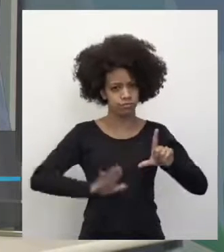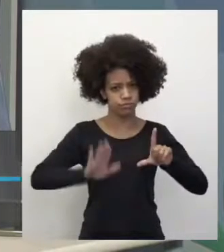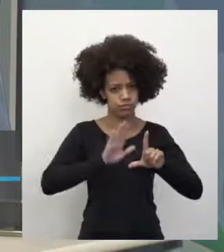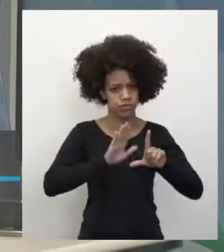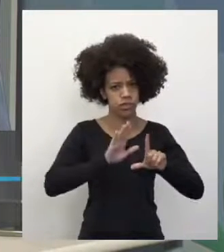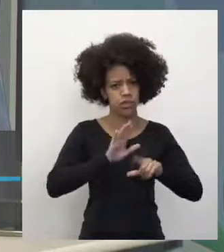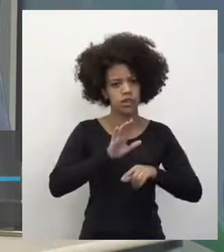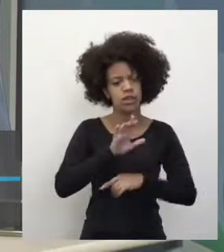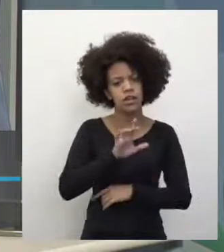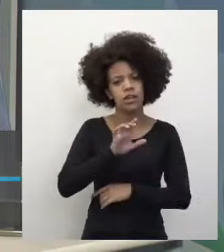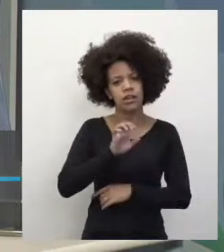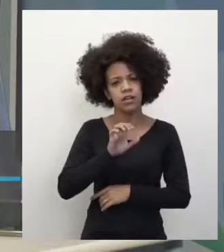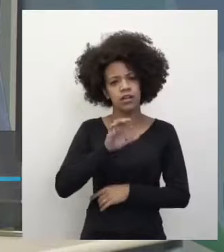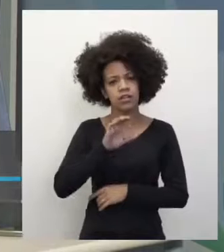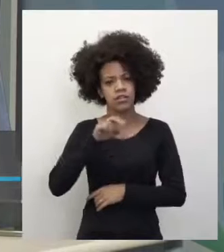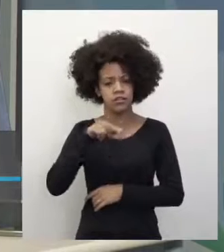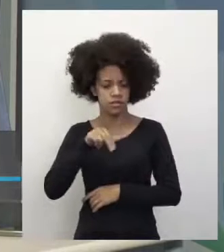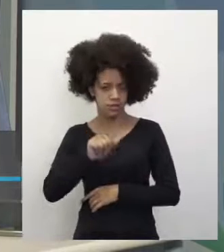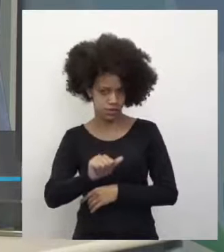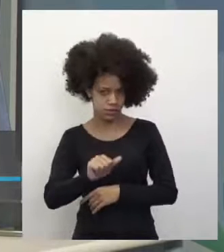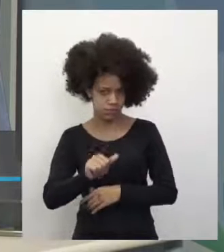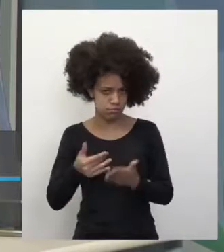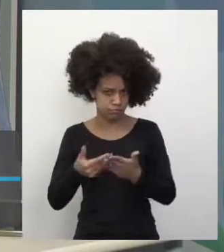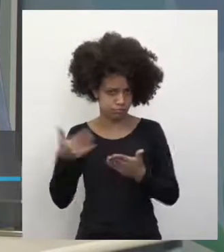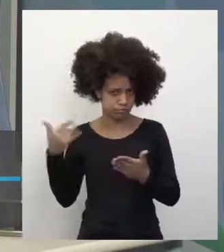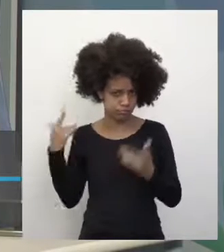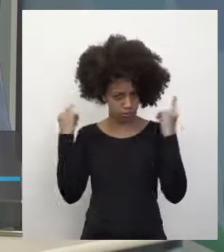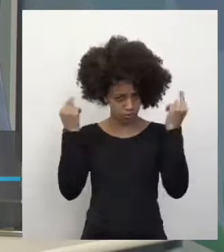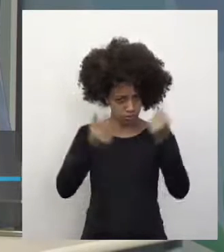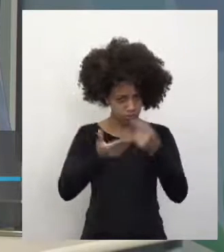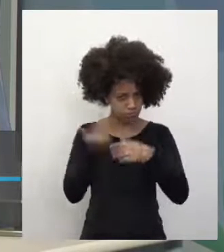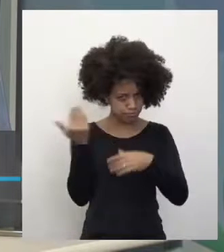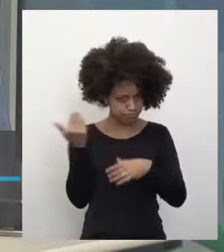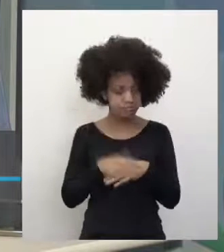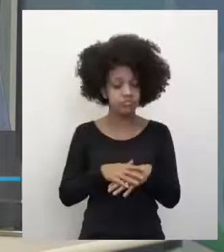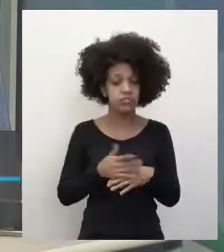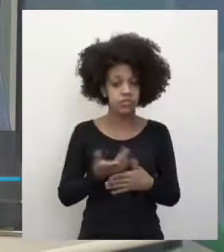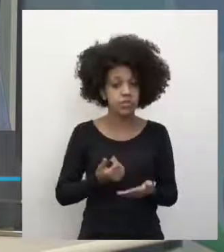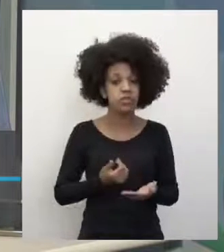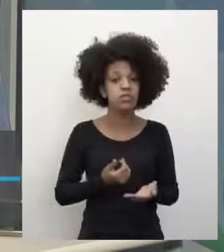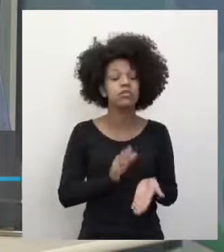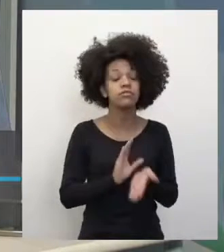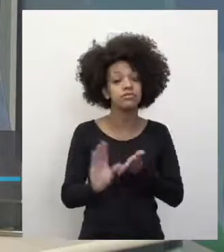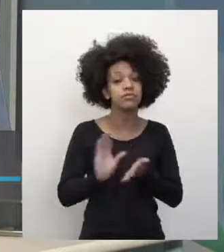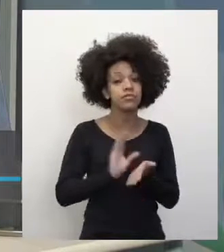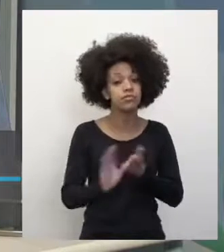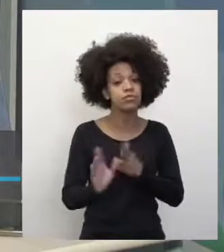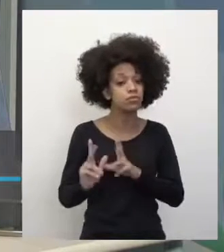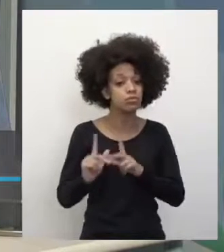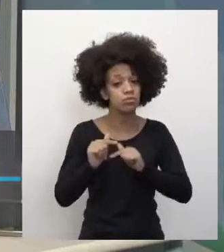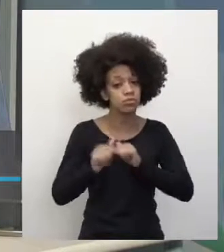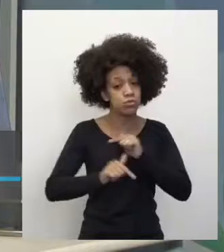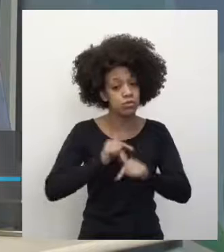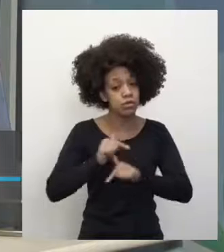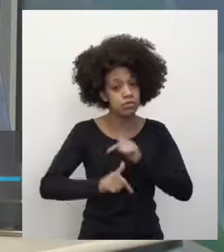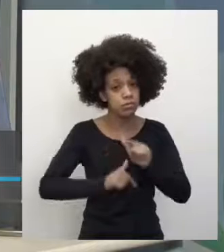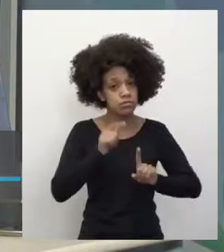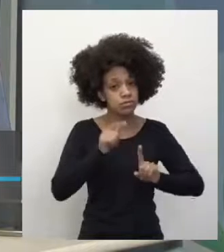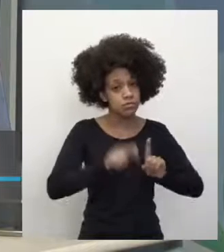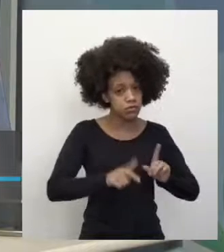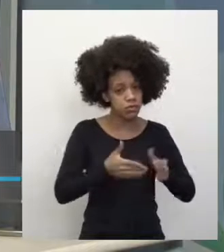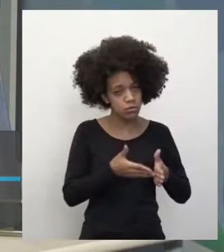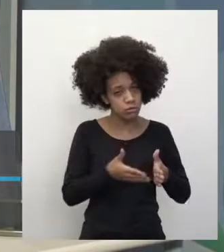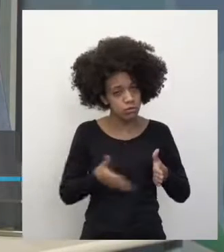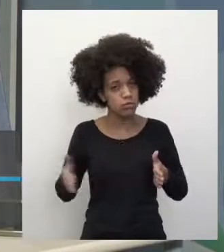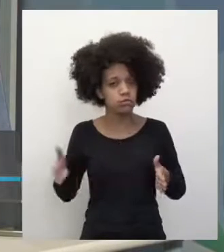mecenas, né, desde a época da Grécia Antiga, que ele patrocinava, então, né, todo o trabalho do artista durante o